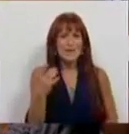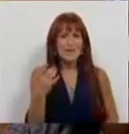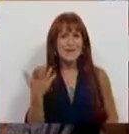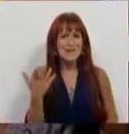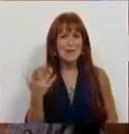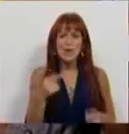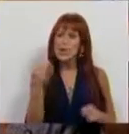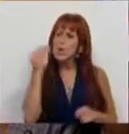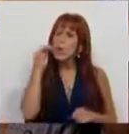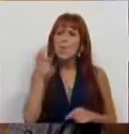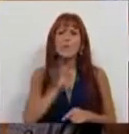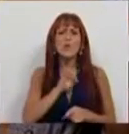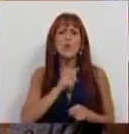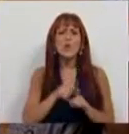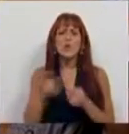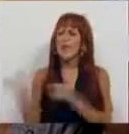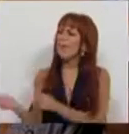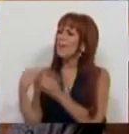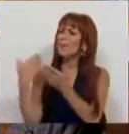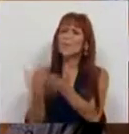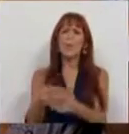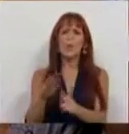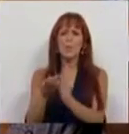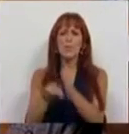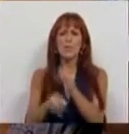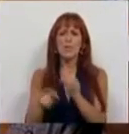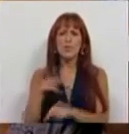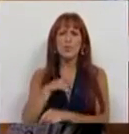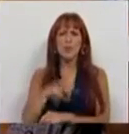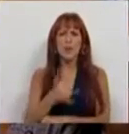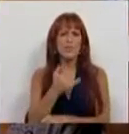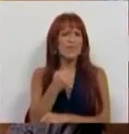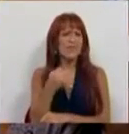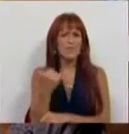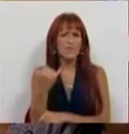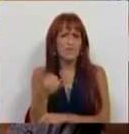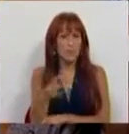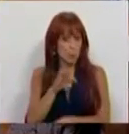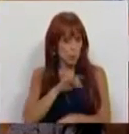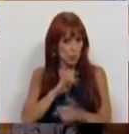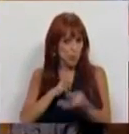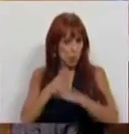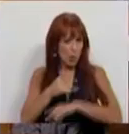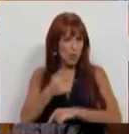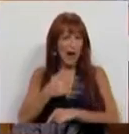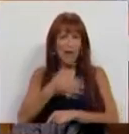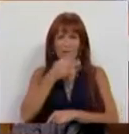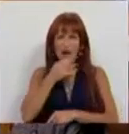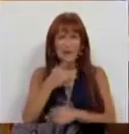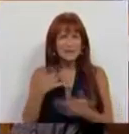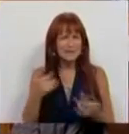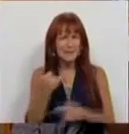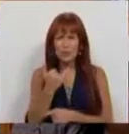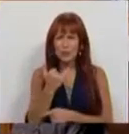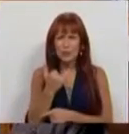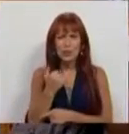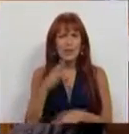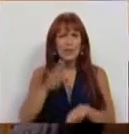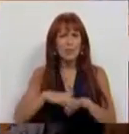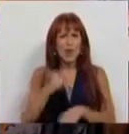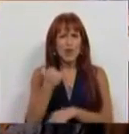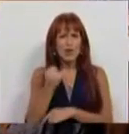2016 e na forma como os senhores deixaram a programação do Portugal 2020. Os senhores continuam a querer falar